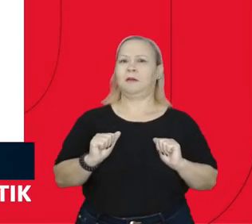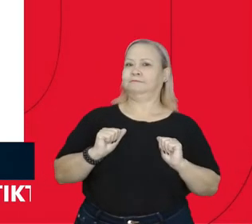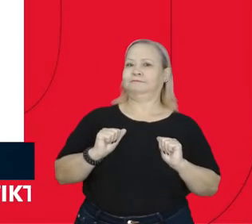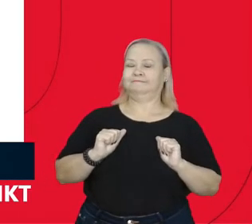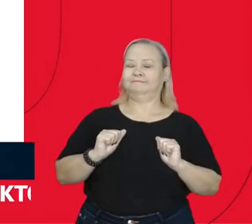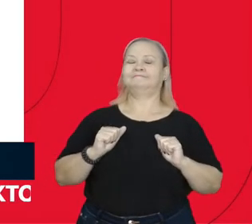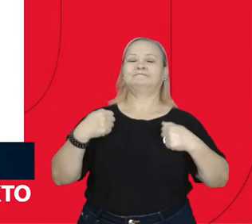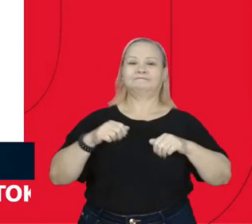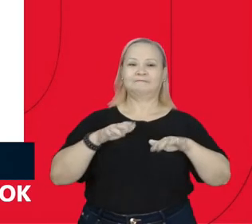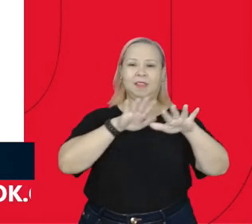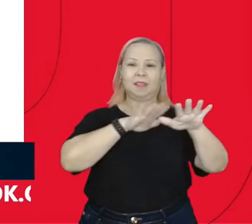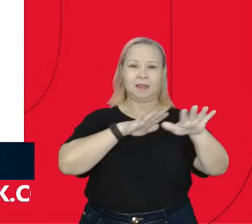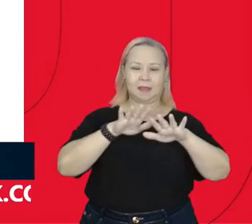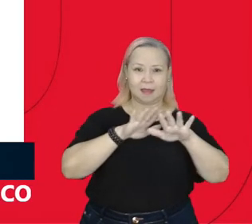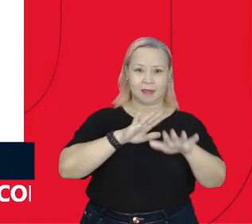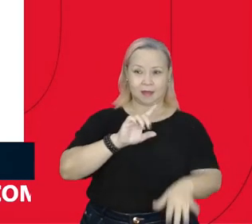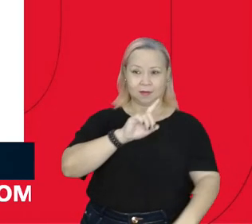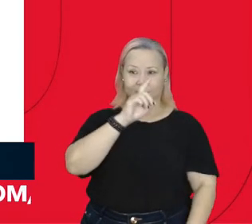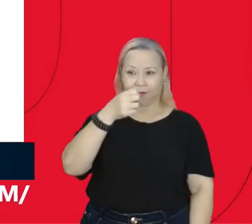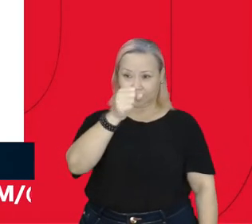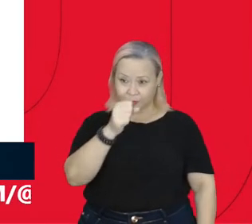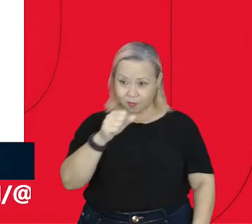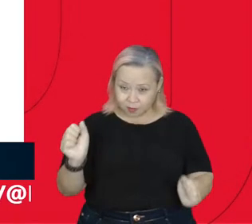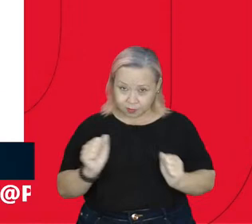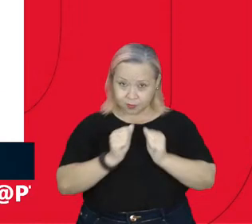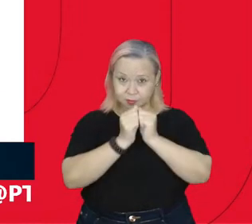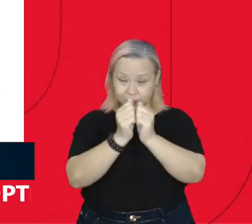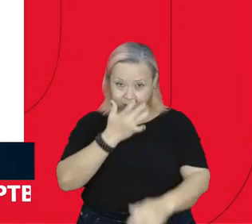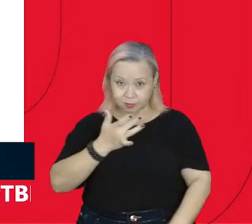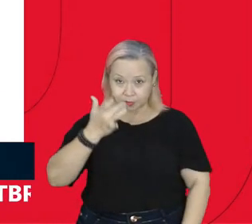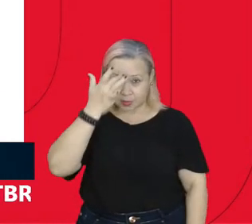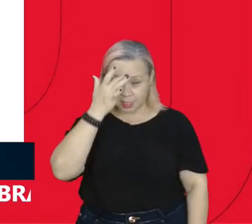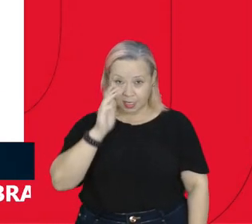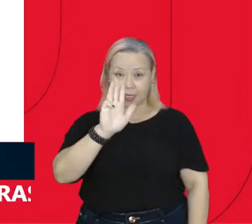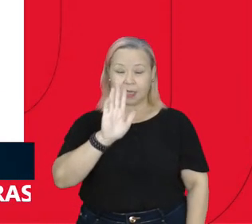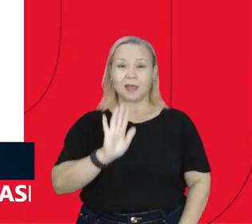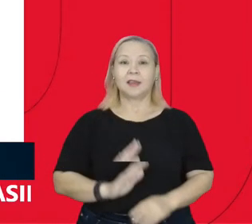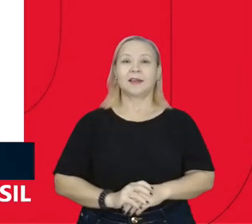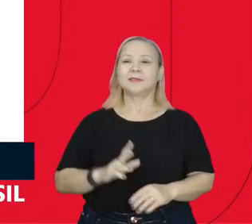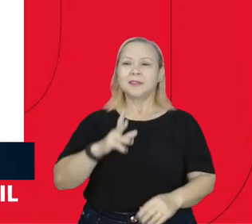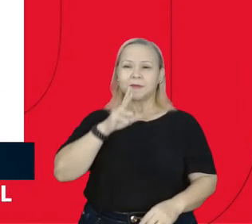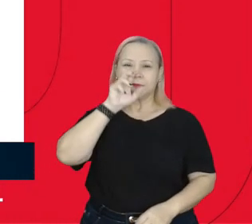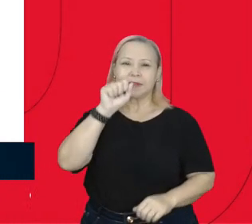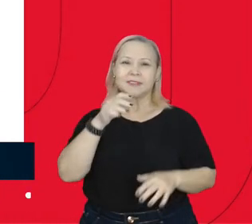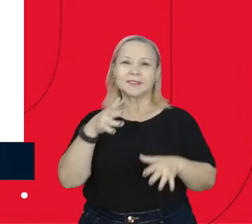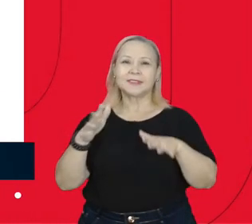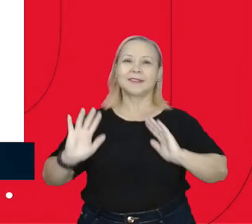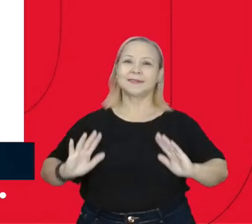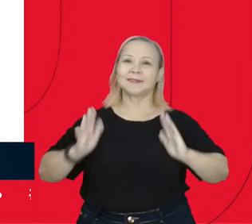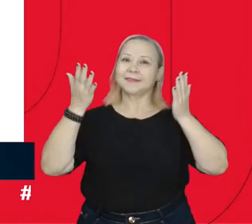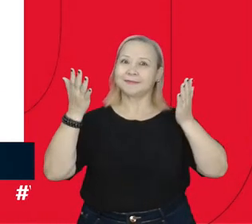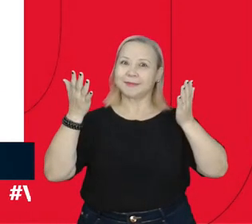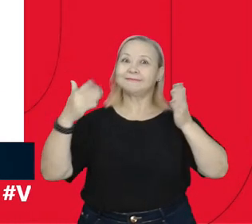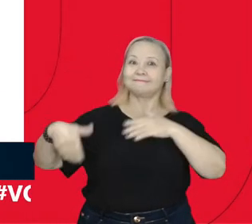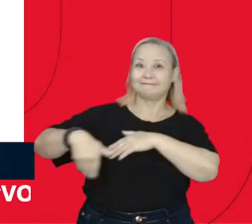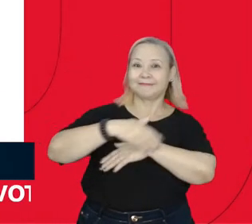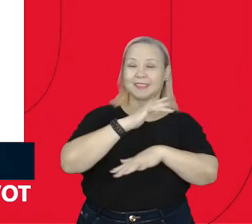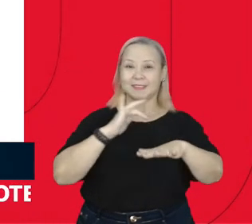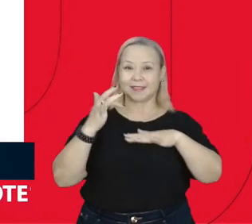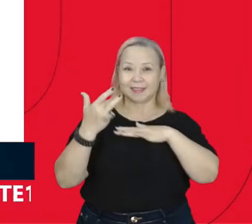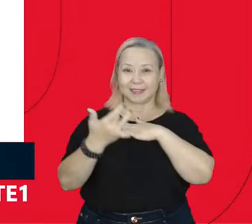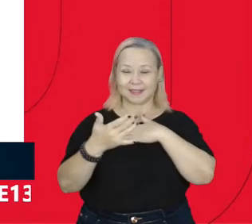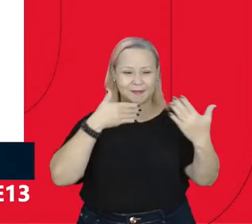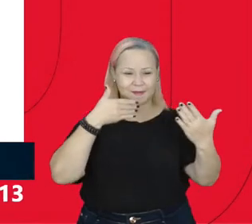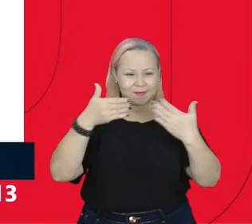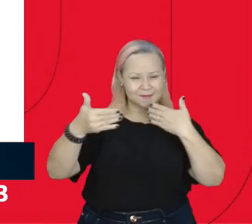no sábado, dia 8, ao lado de Alckmin e Haddad, Lula volta a reforçar campanha nas ruas e nas redes. Vamos conversar com